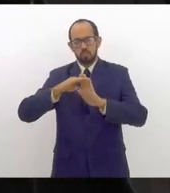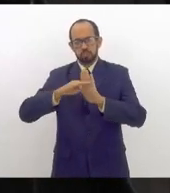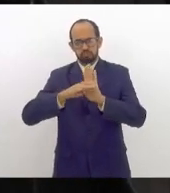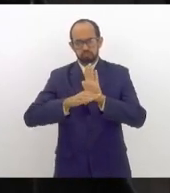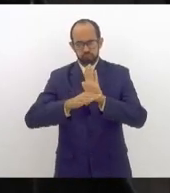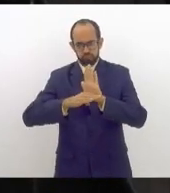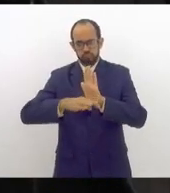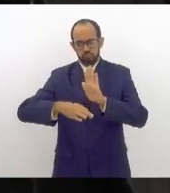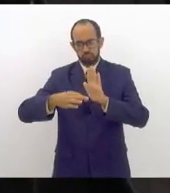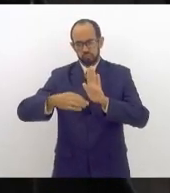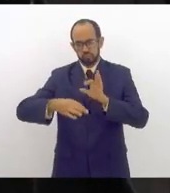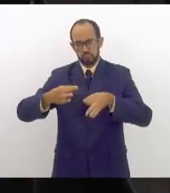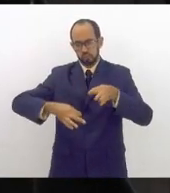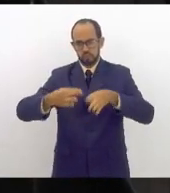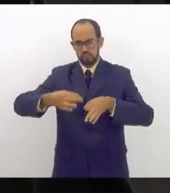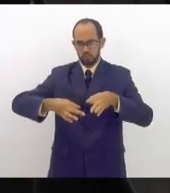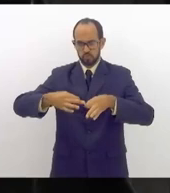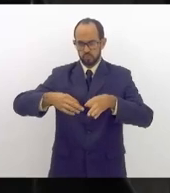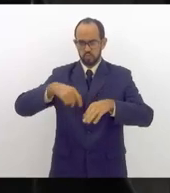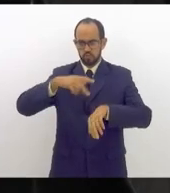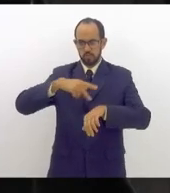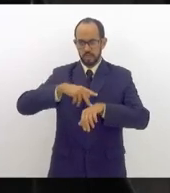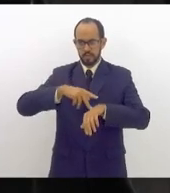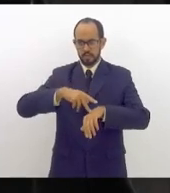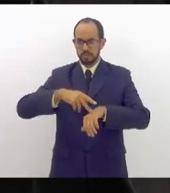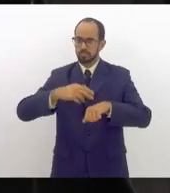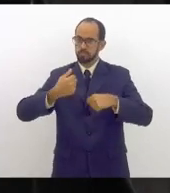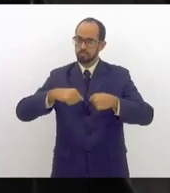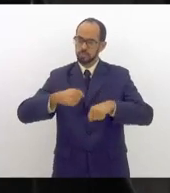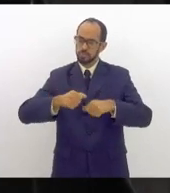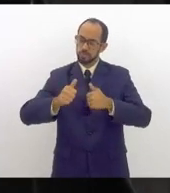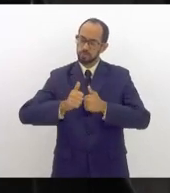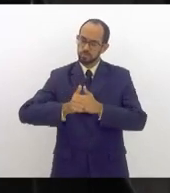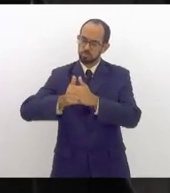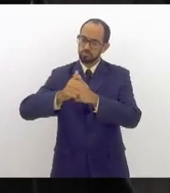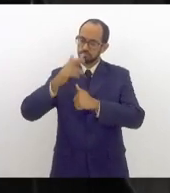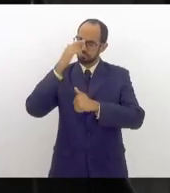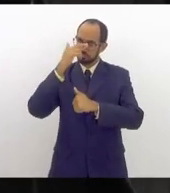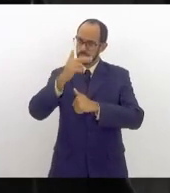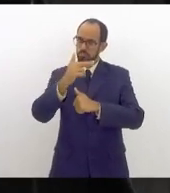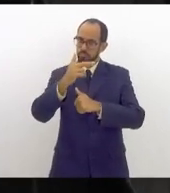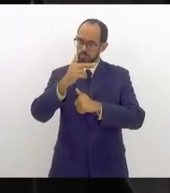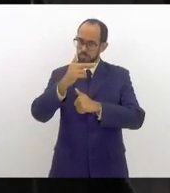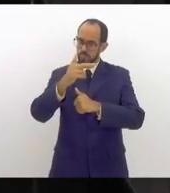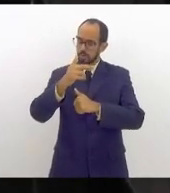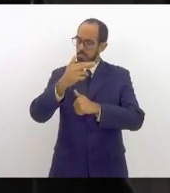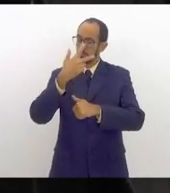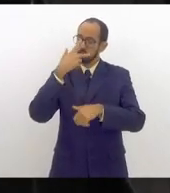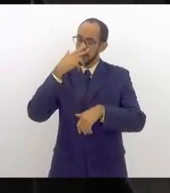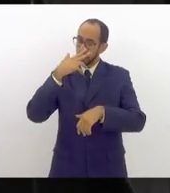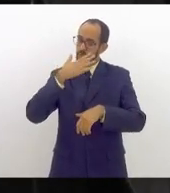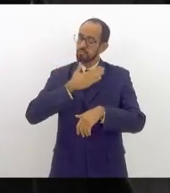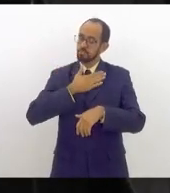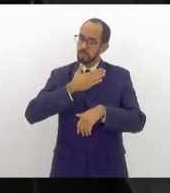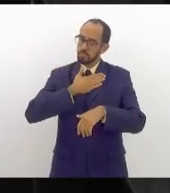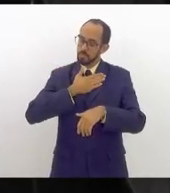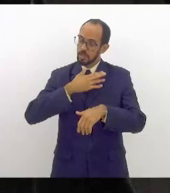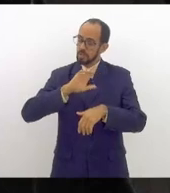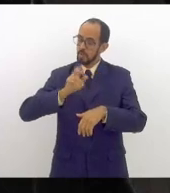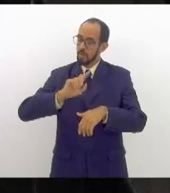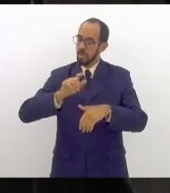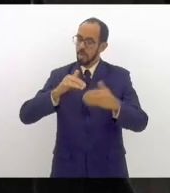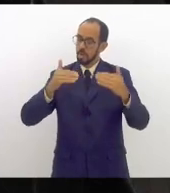esse ordenamento jurídico é para ser cumprido. Não me parece